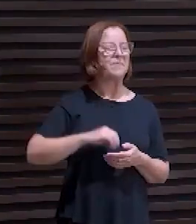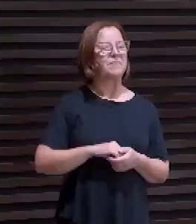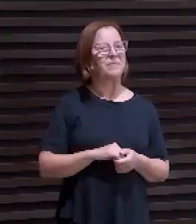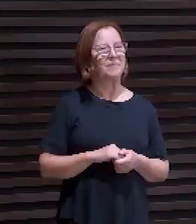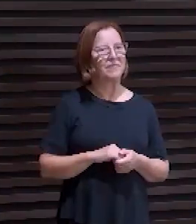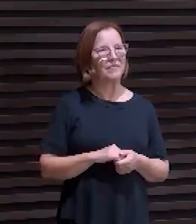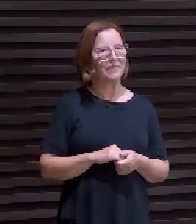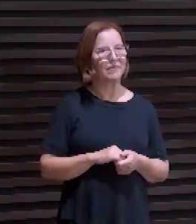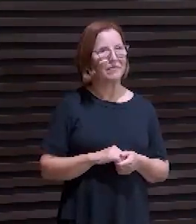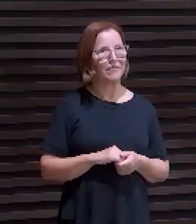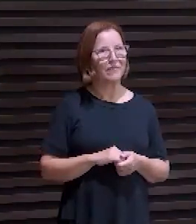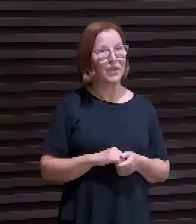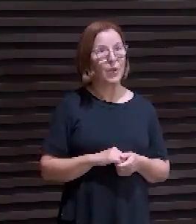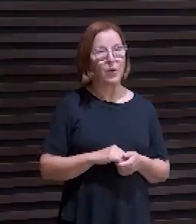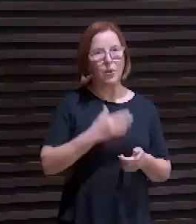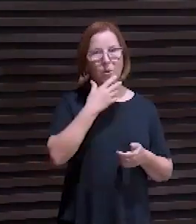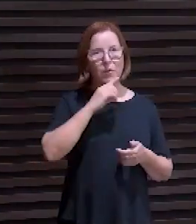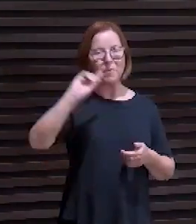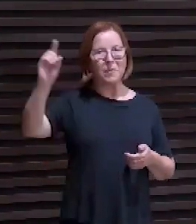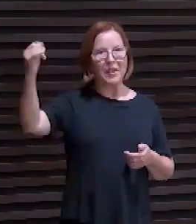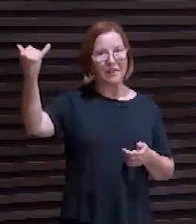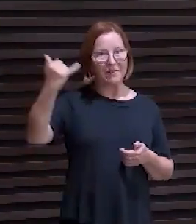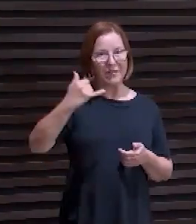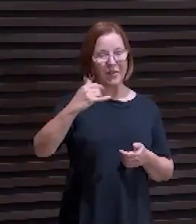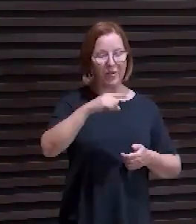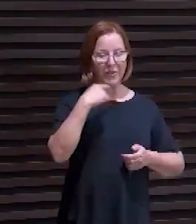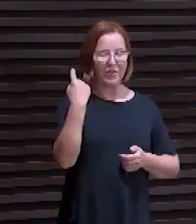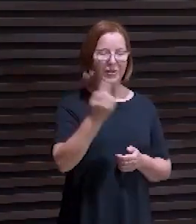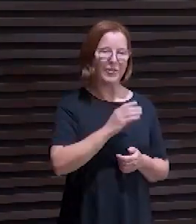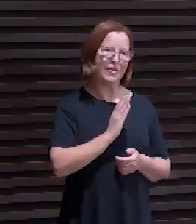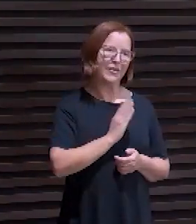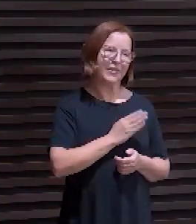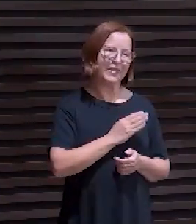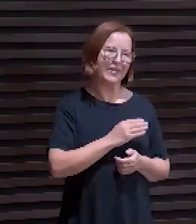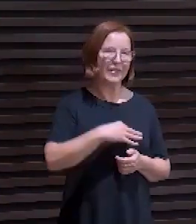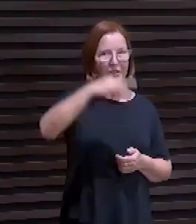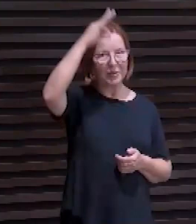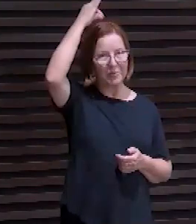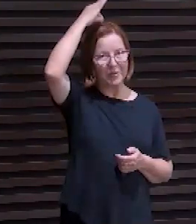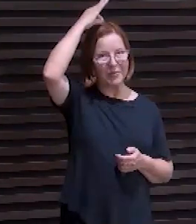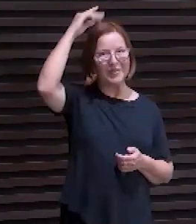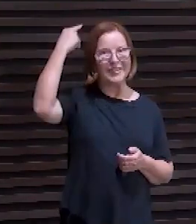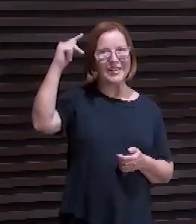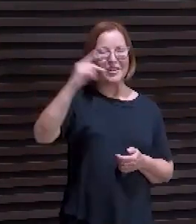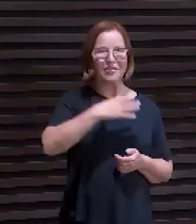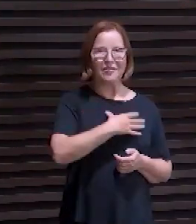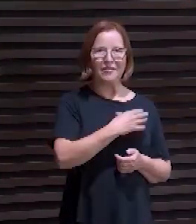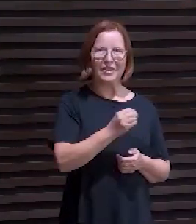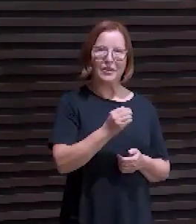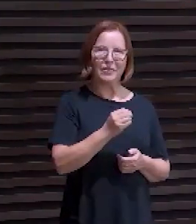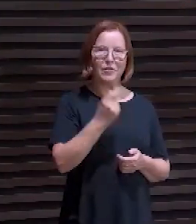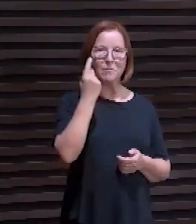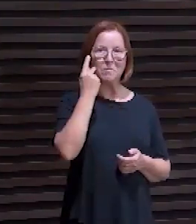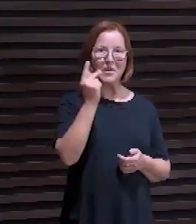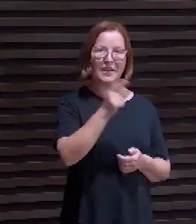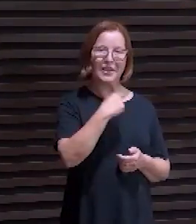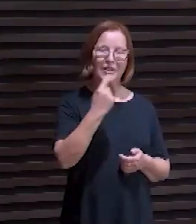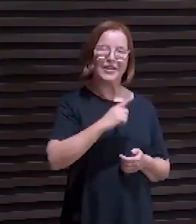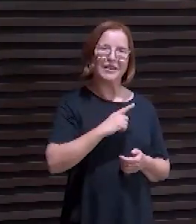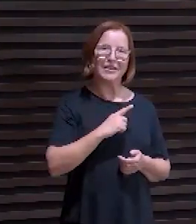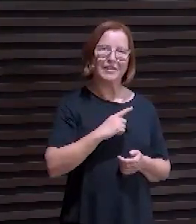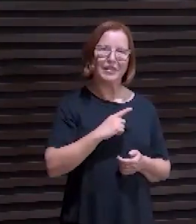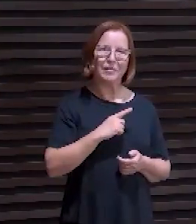E o Pai enviou aos nossos corações o Espírito do seu Filho, para que nós tenhamos